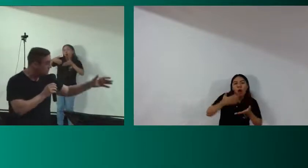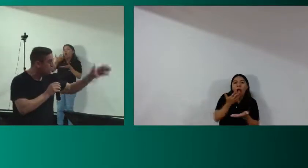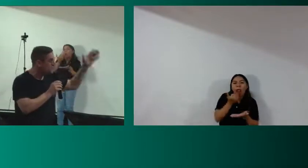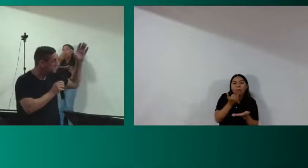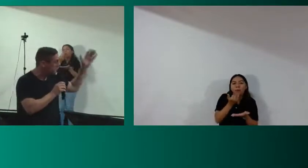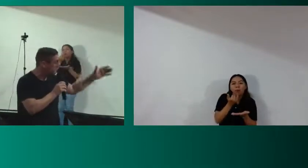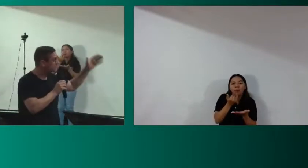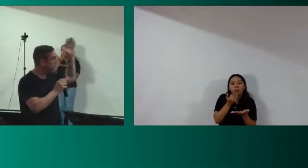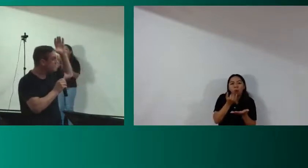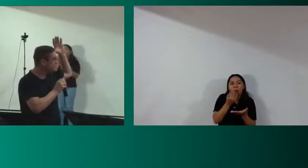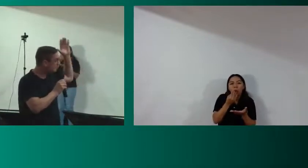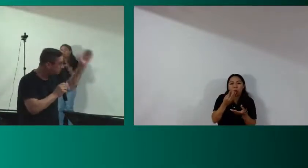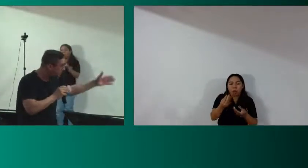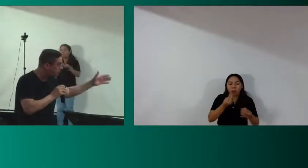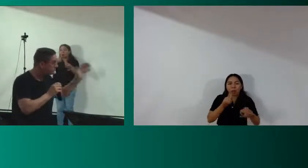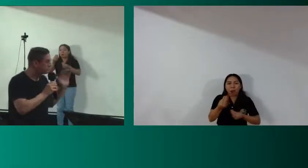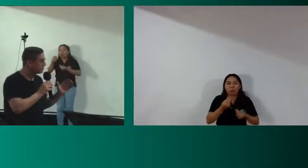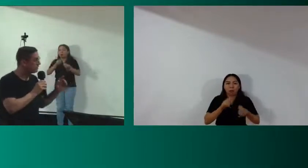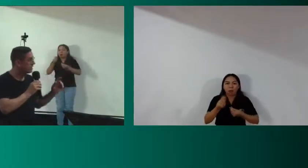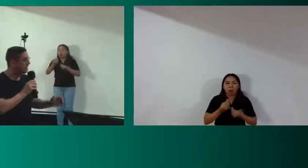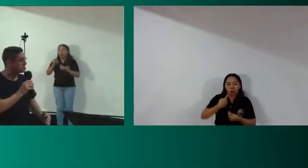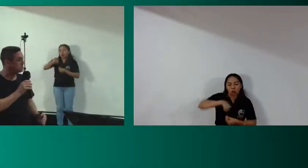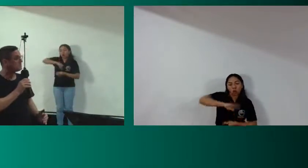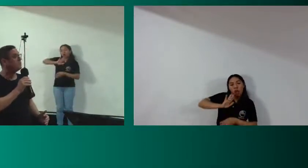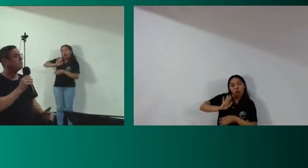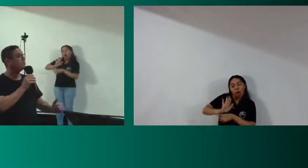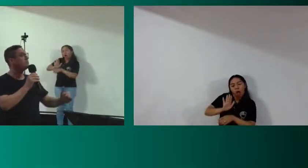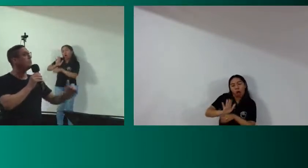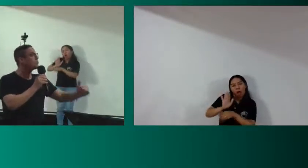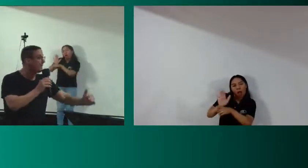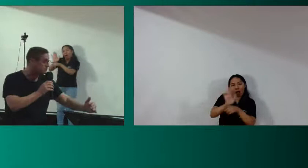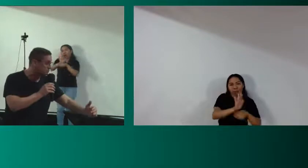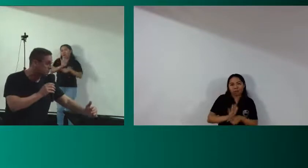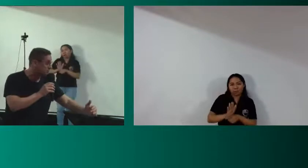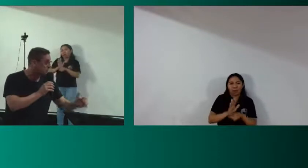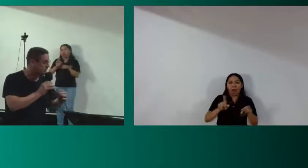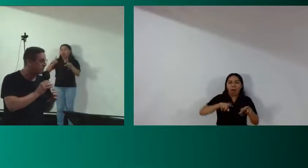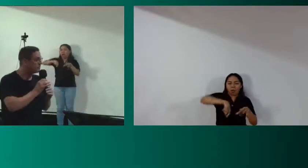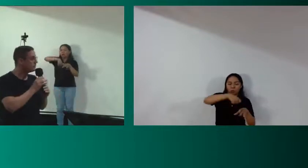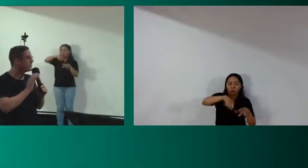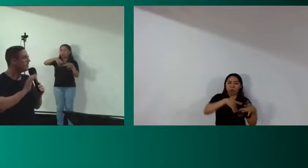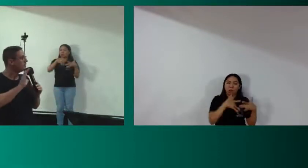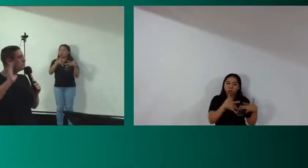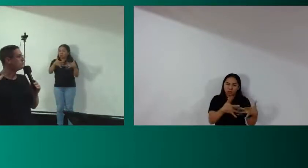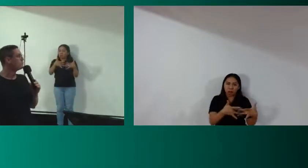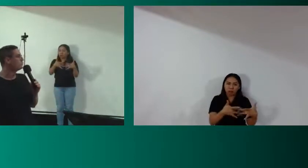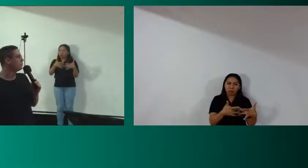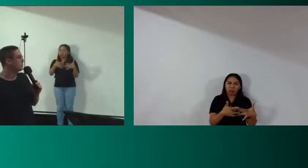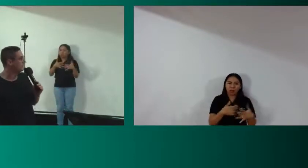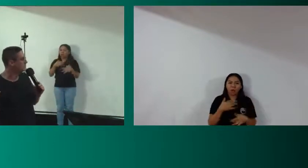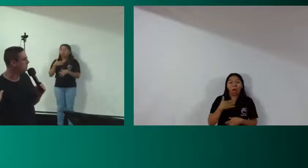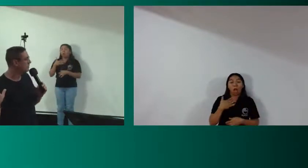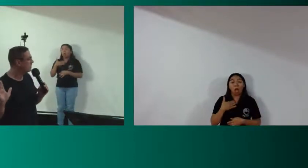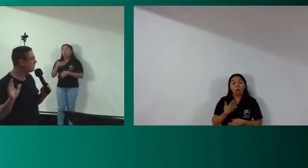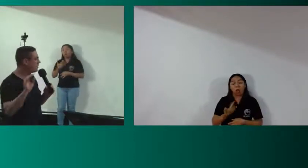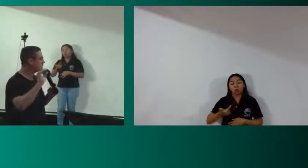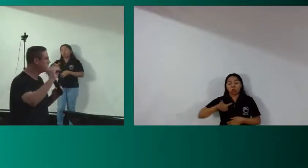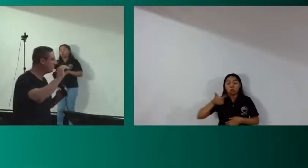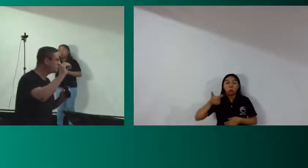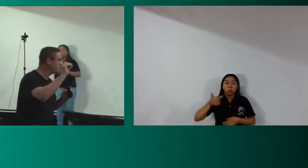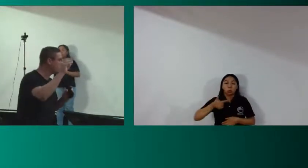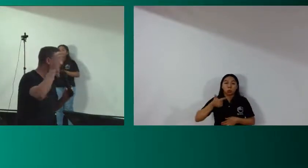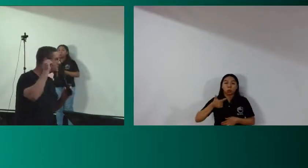ser revertido para a manutenção da cozinha solidária Acho que são primeiro passo e eu ficaria num segundo passo